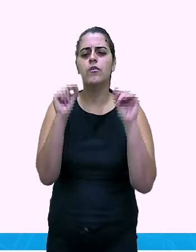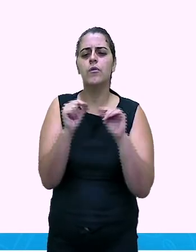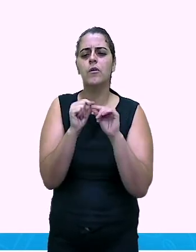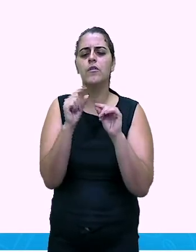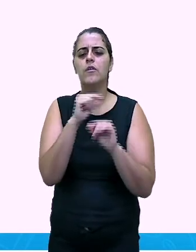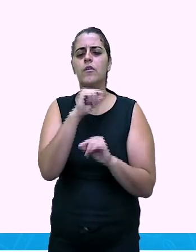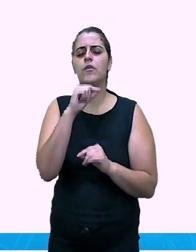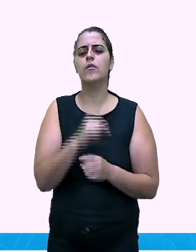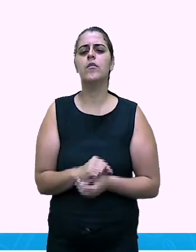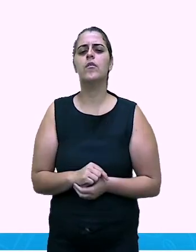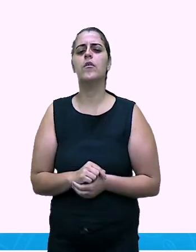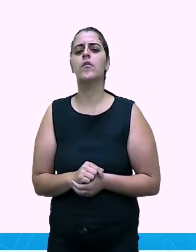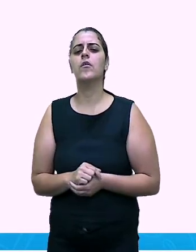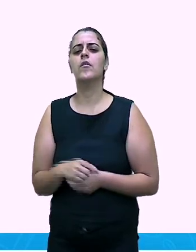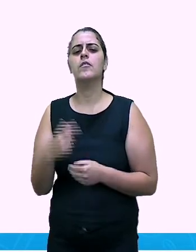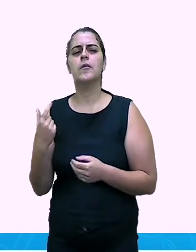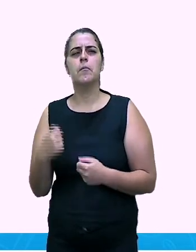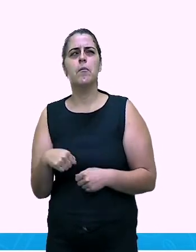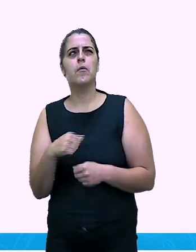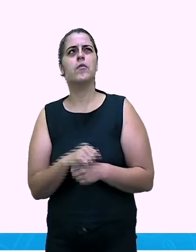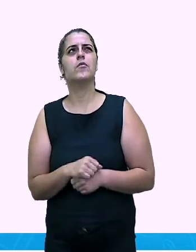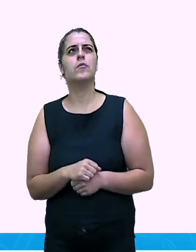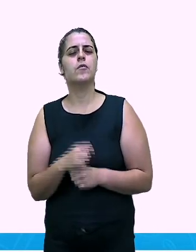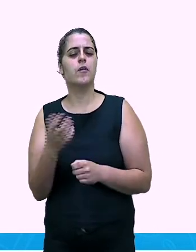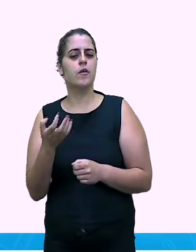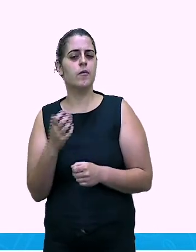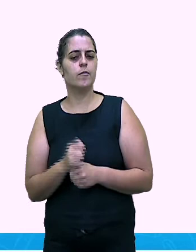você pode determinar se você quer